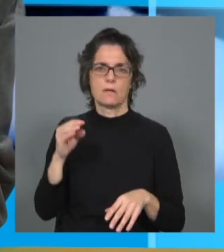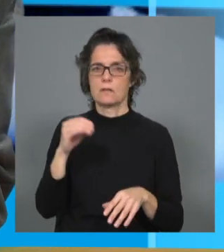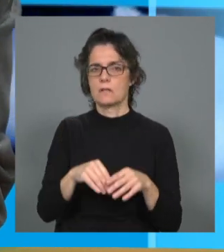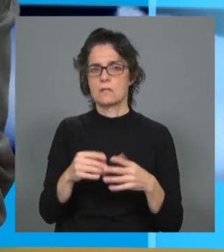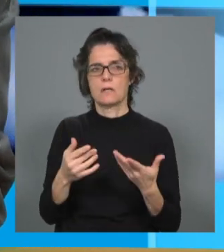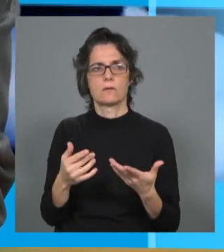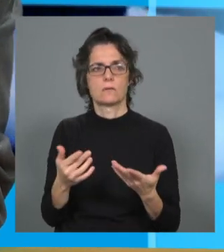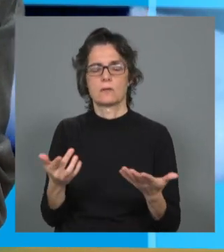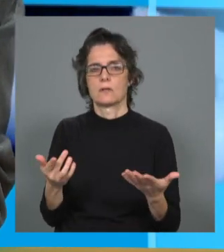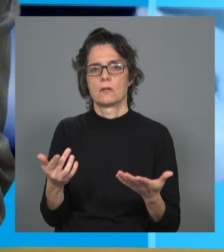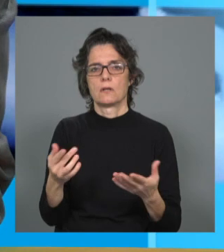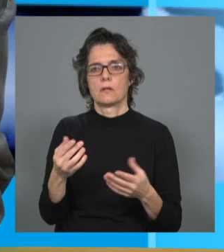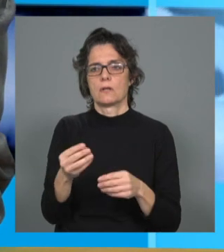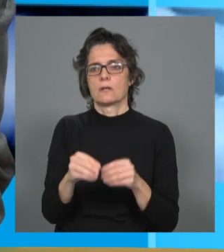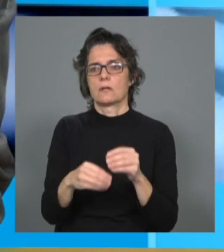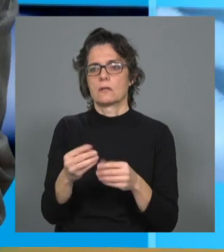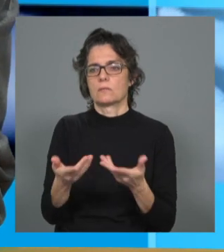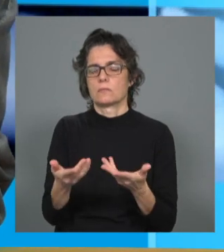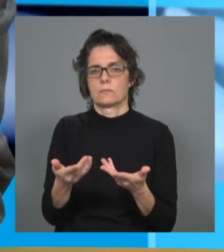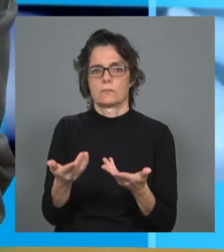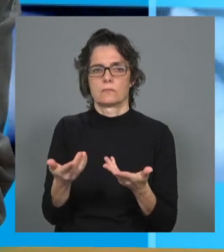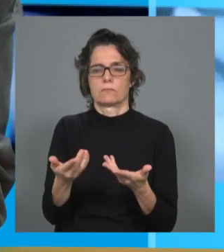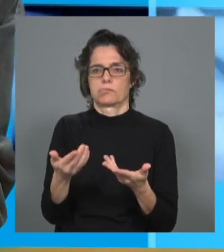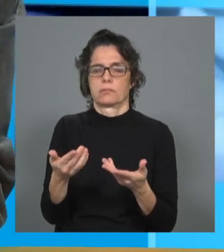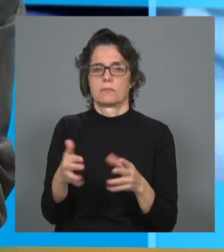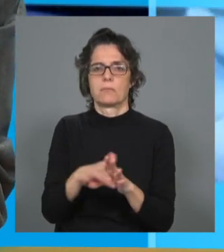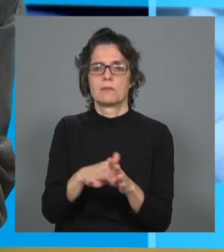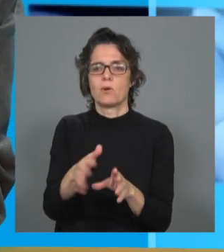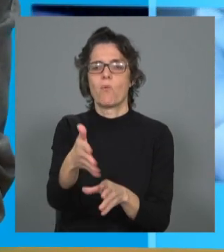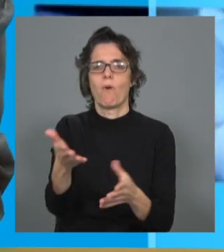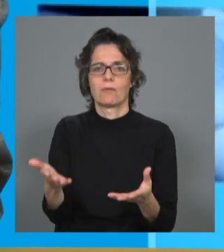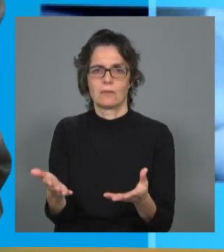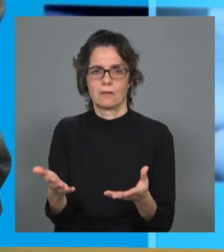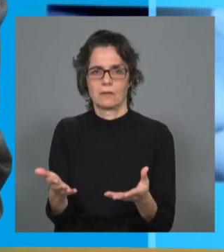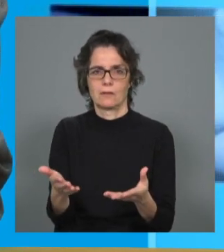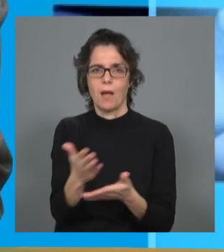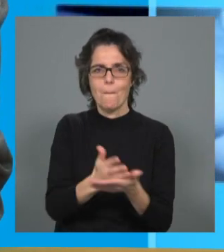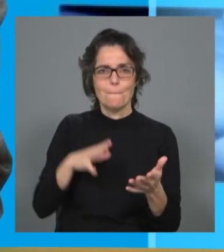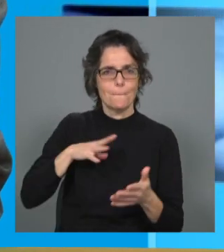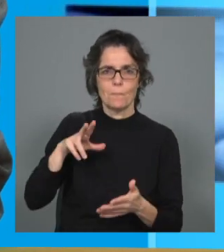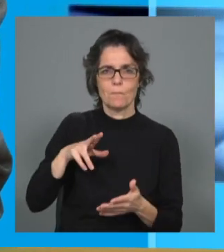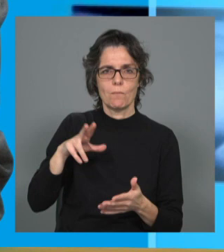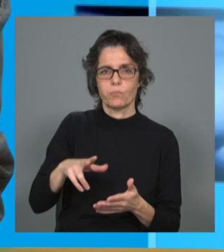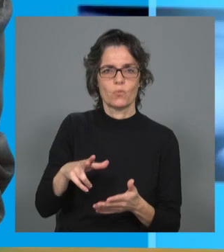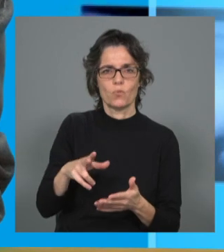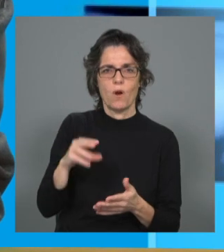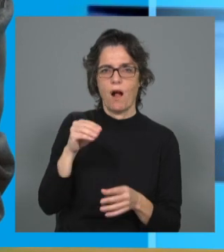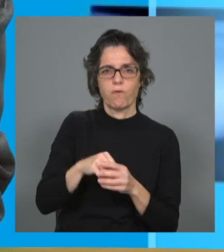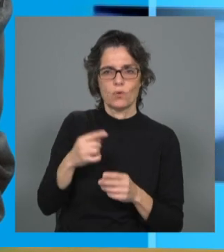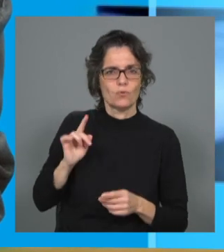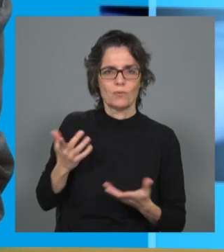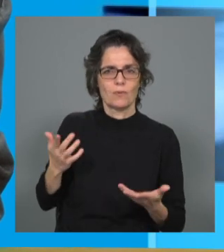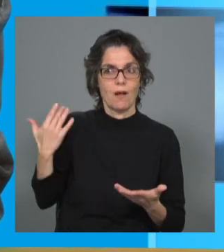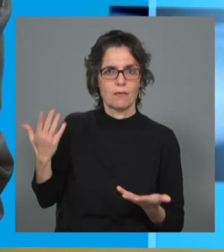sua legitimidade, mas pelo menos na sua moralidade. Meio país não votou. Agora, meio país votou e mais,